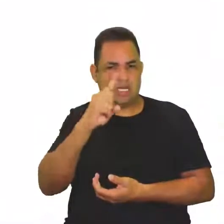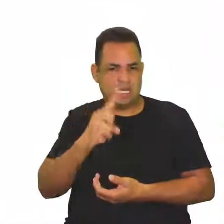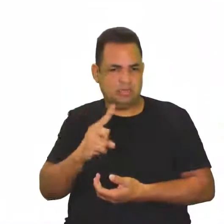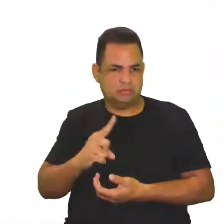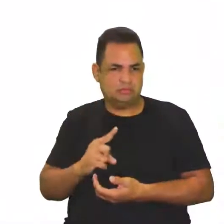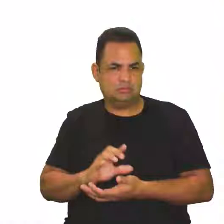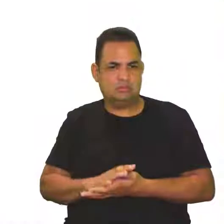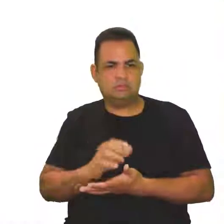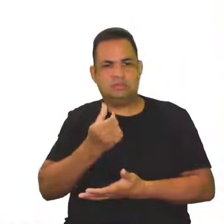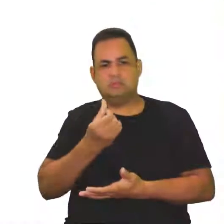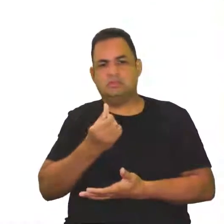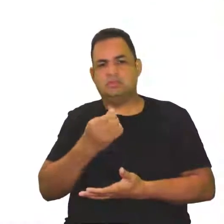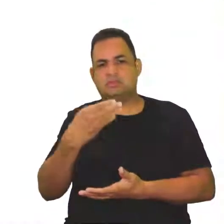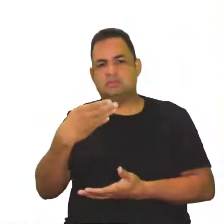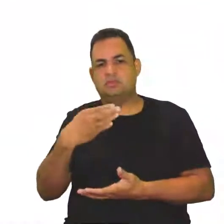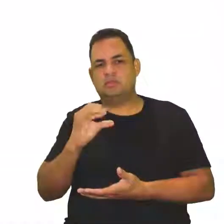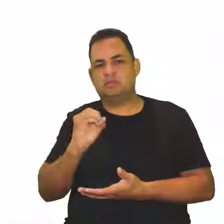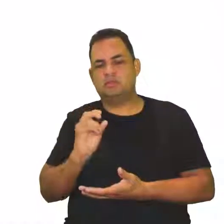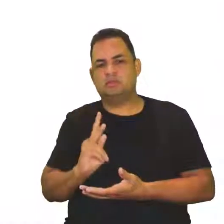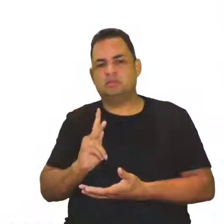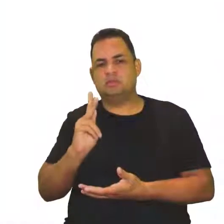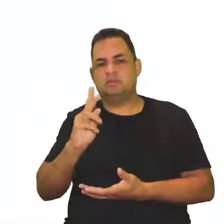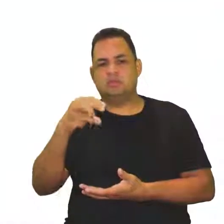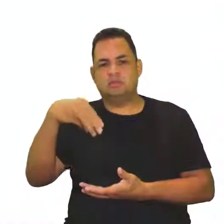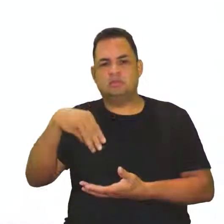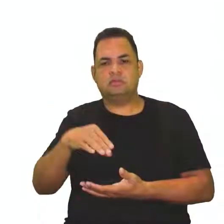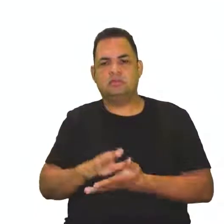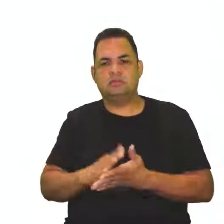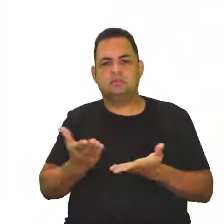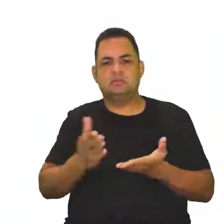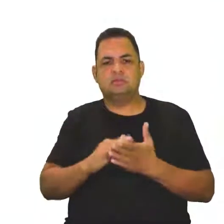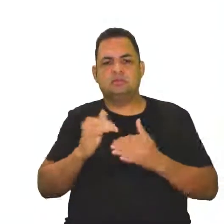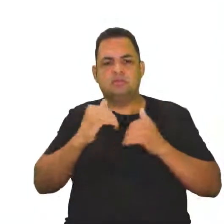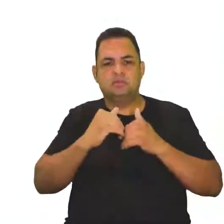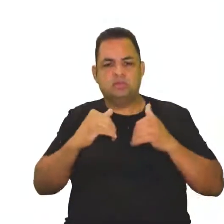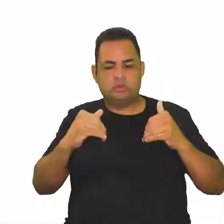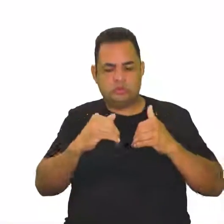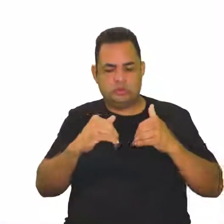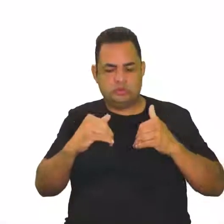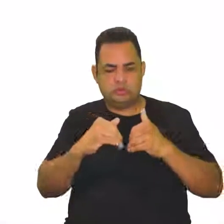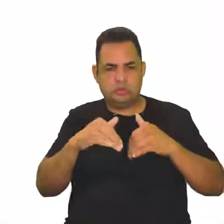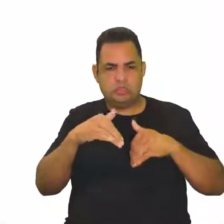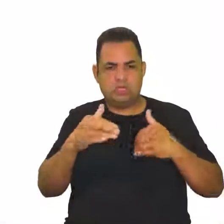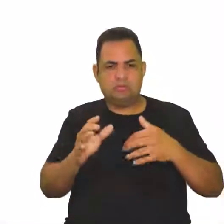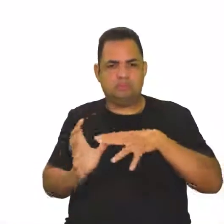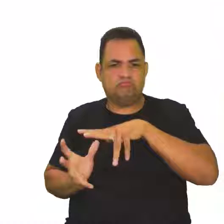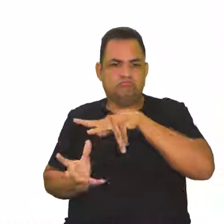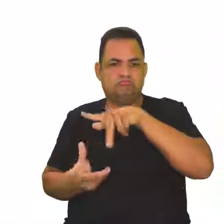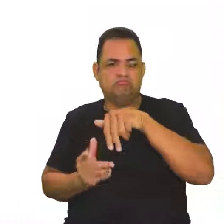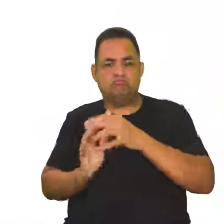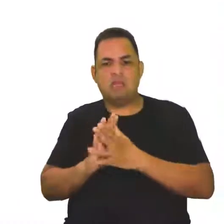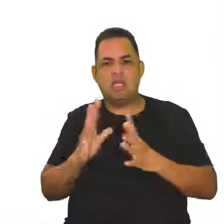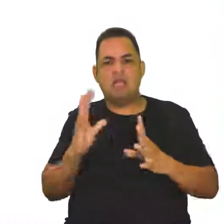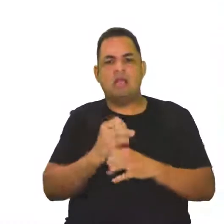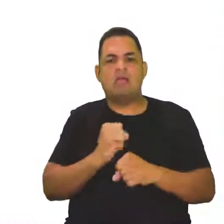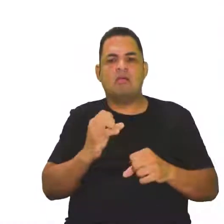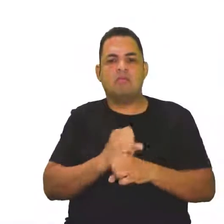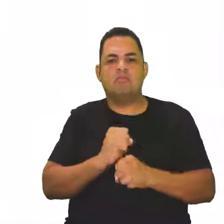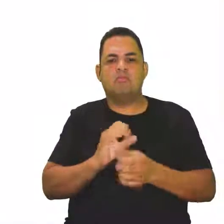6.400 quilômetros. Se a considerarmos isolada no universo e calcularmos o